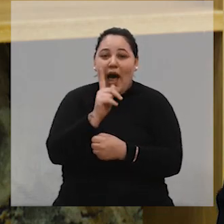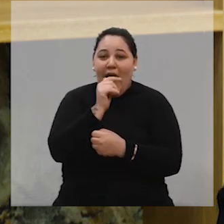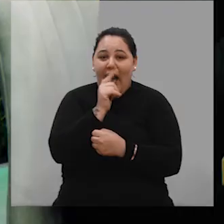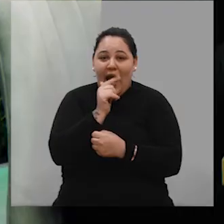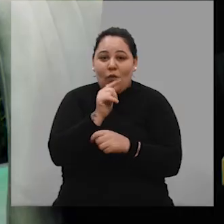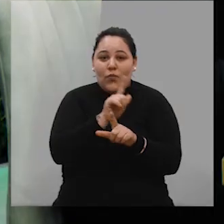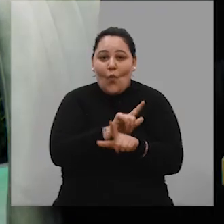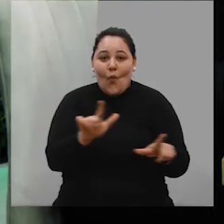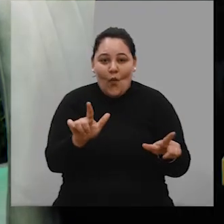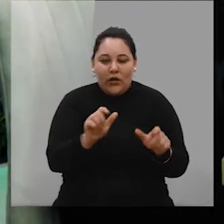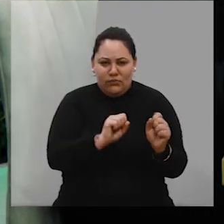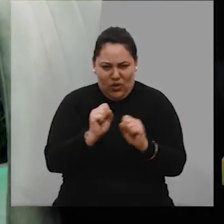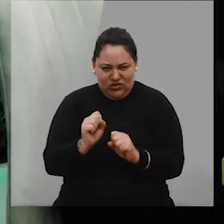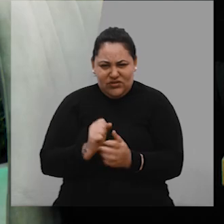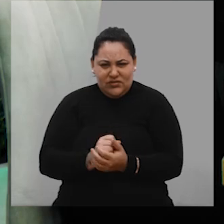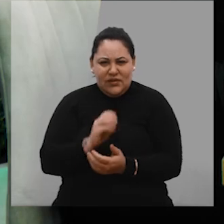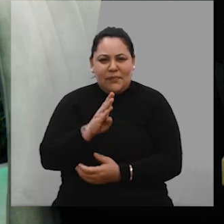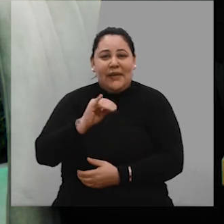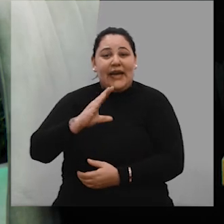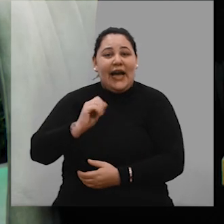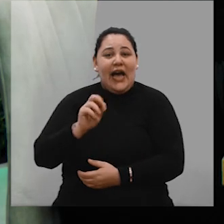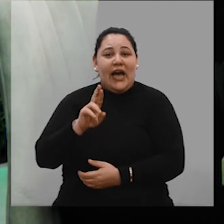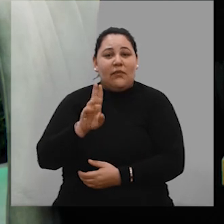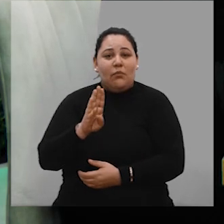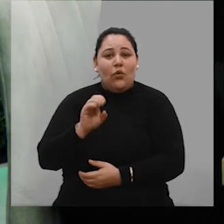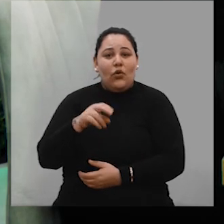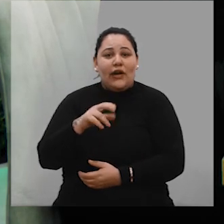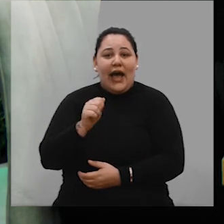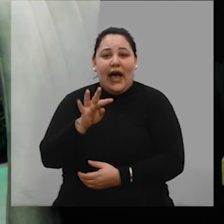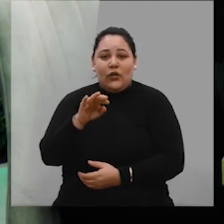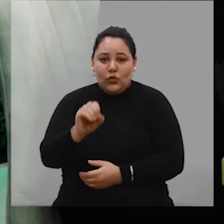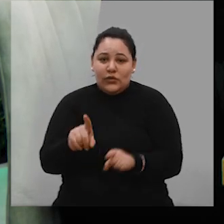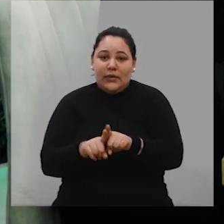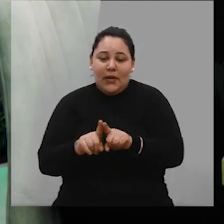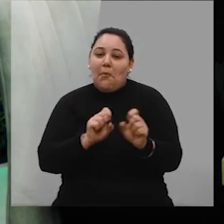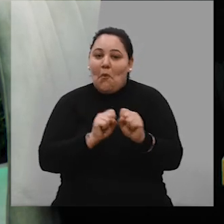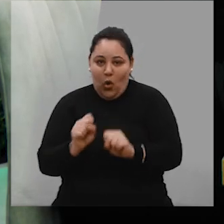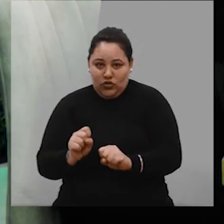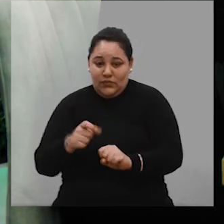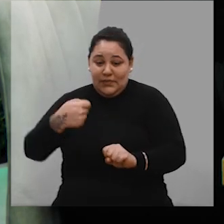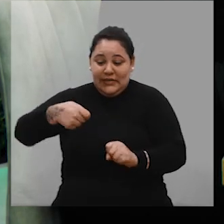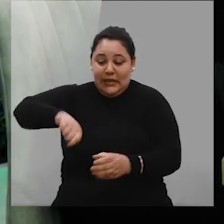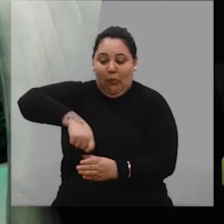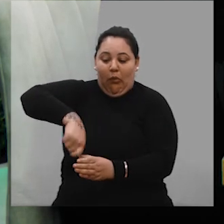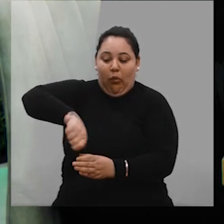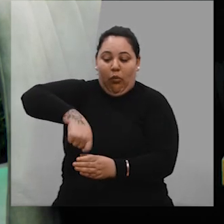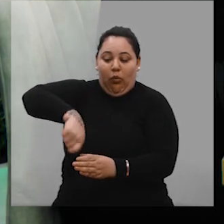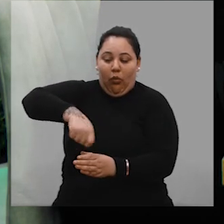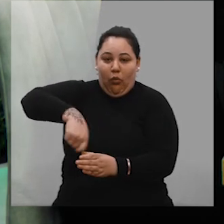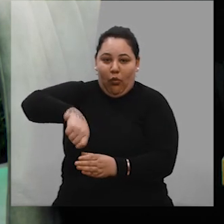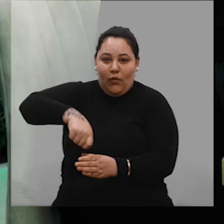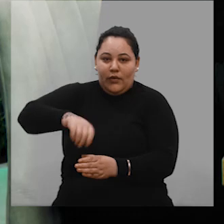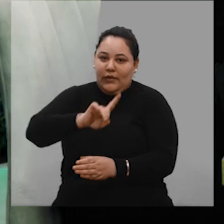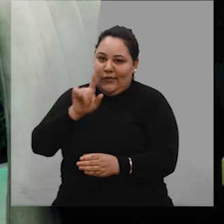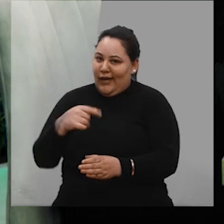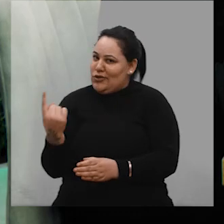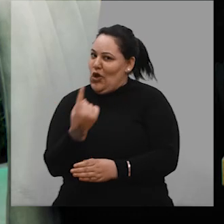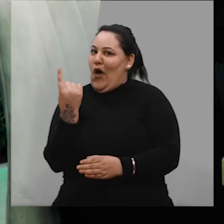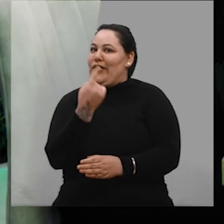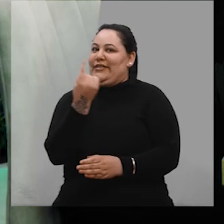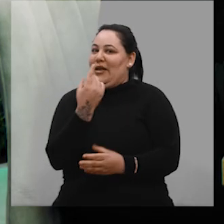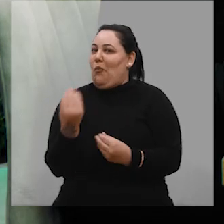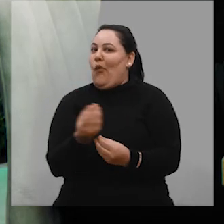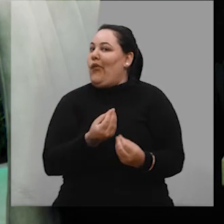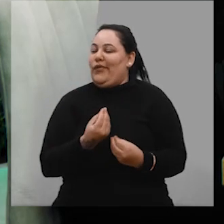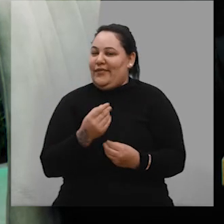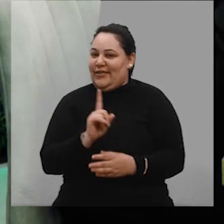O bicarbonato pode. Ele tem que ser diluído, né? Não vai mergulhar na água sanitária mesmo, não mergulha a